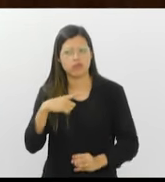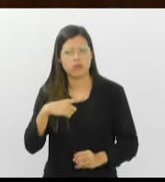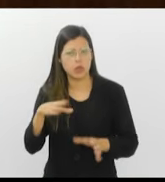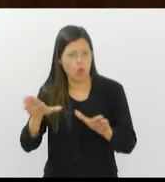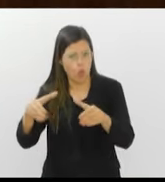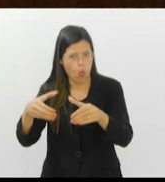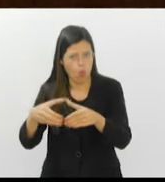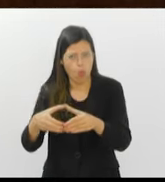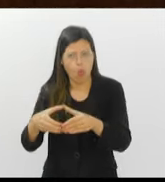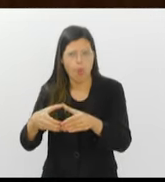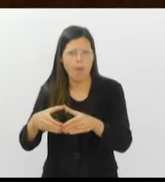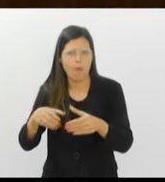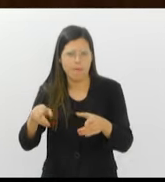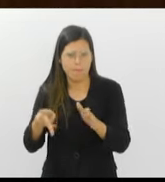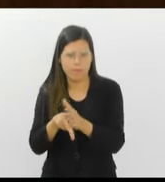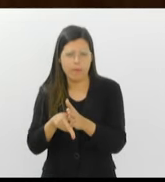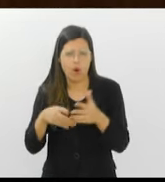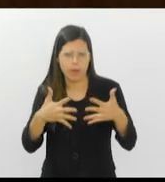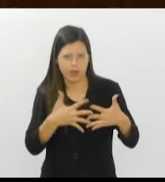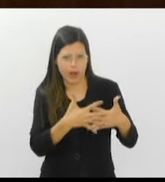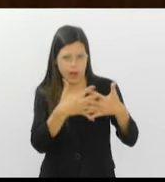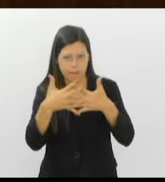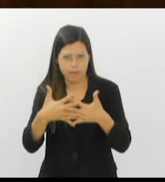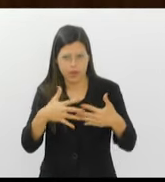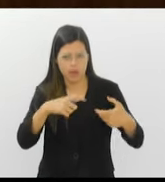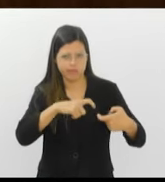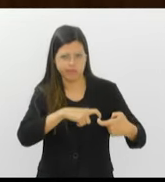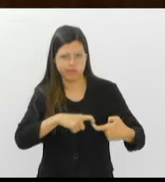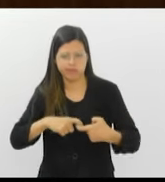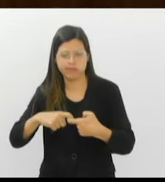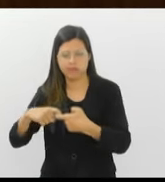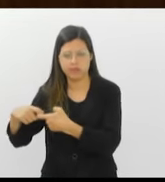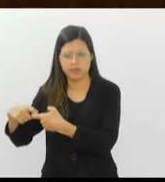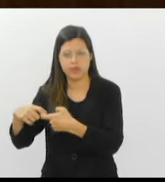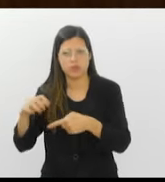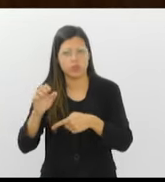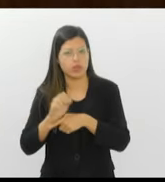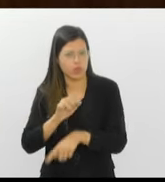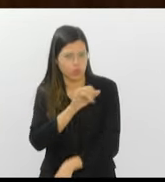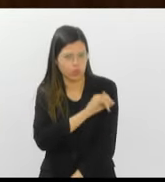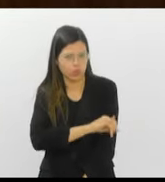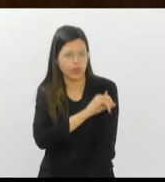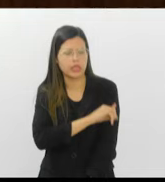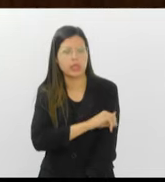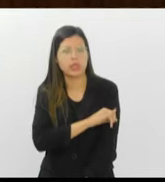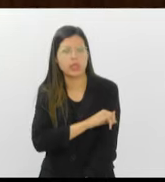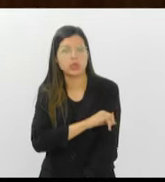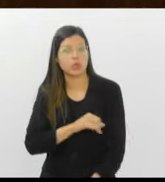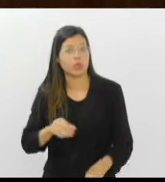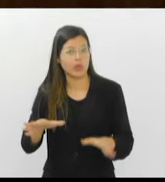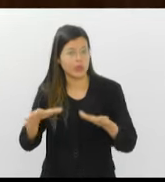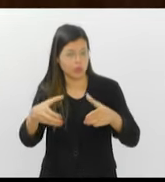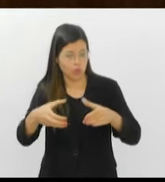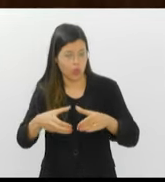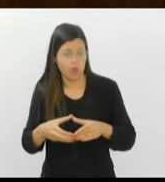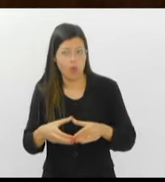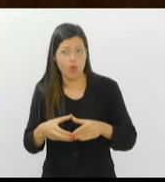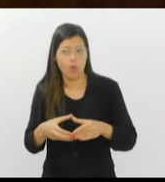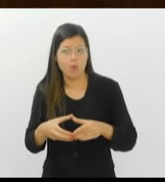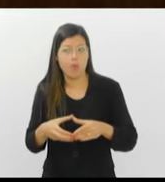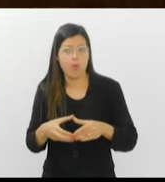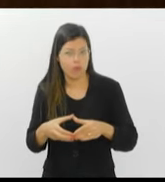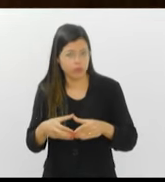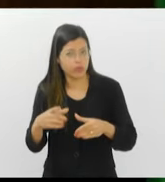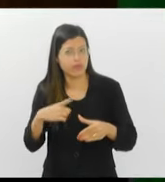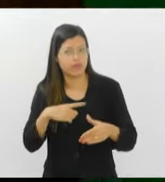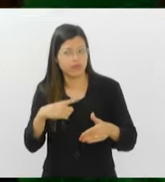é a máfia do reboque no estado do Rio de Janeiro. Máfia essa que seus tentáculos saíam e